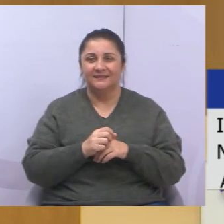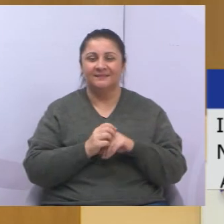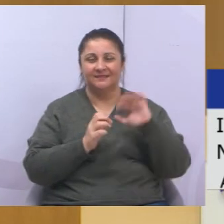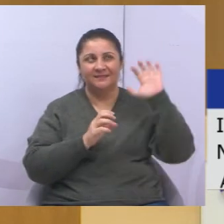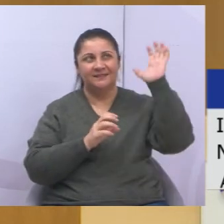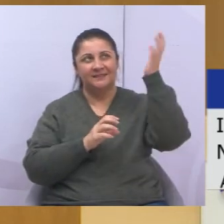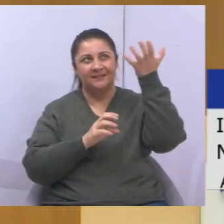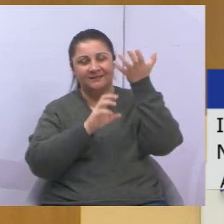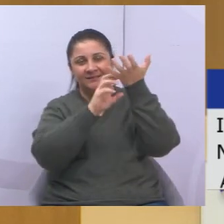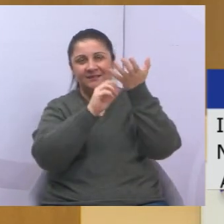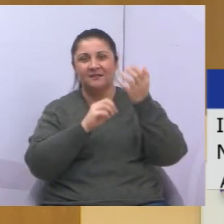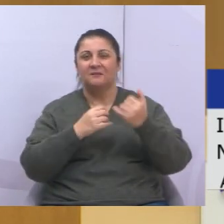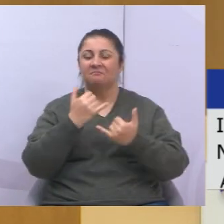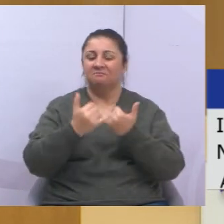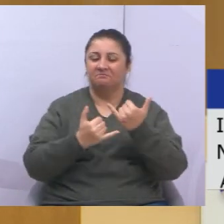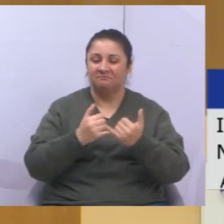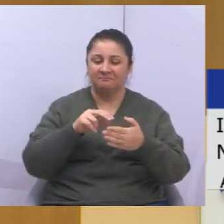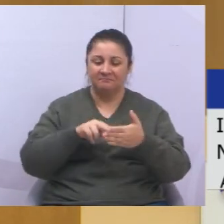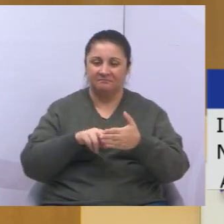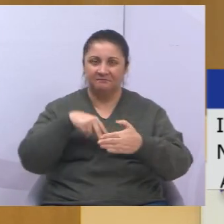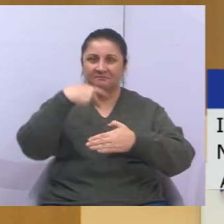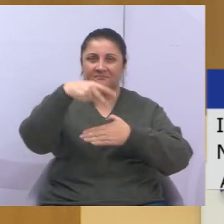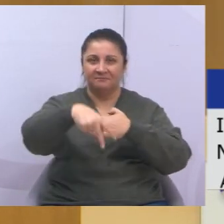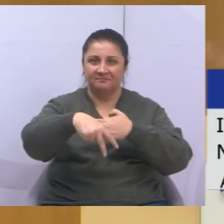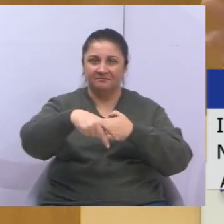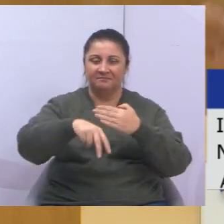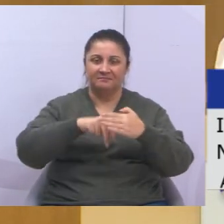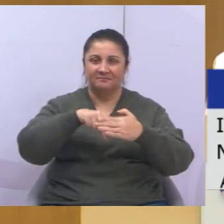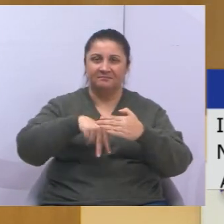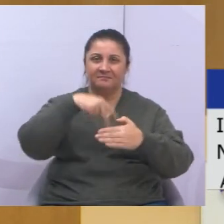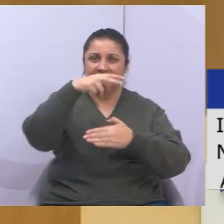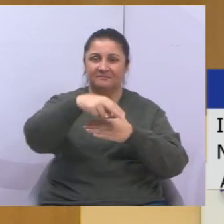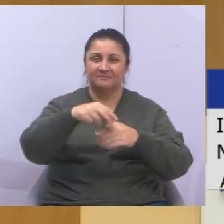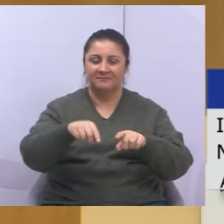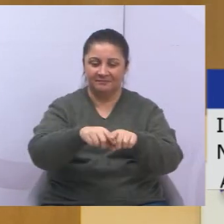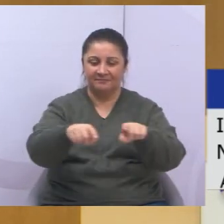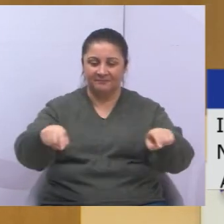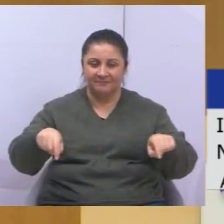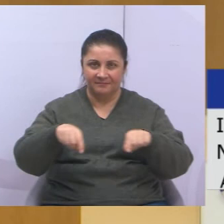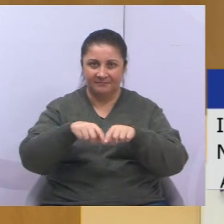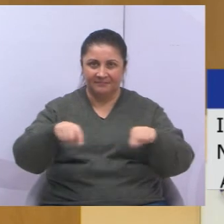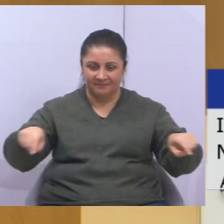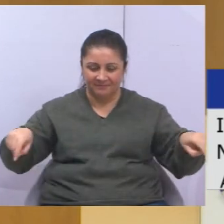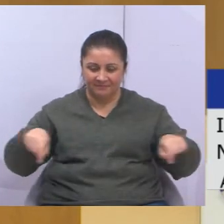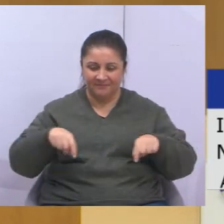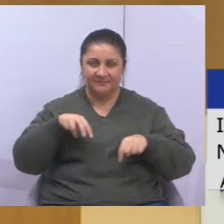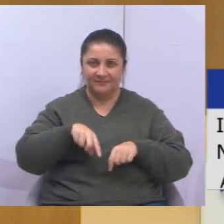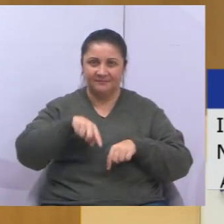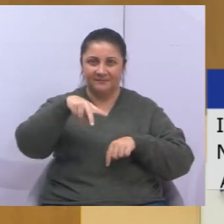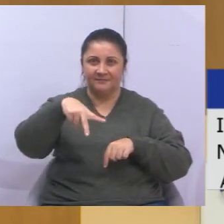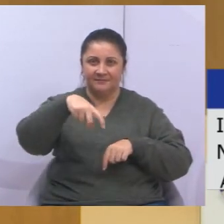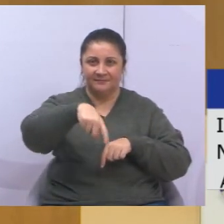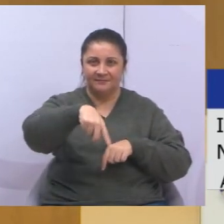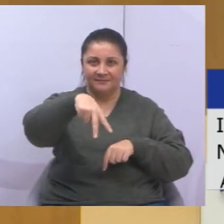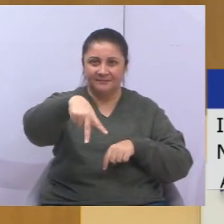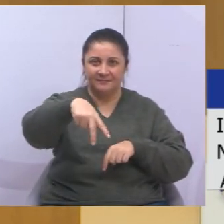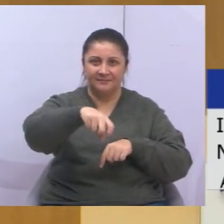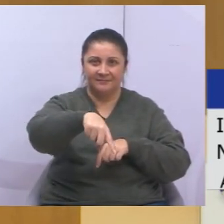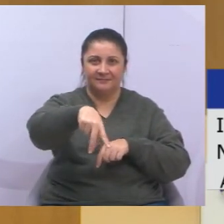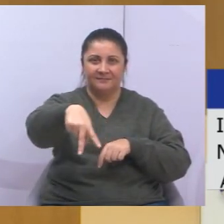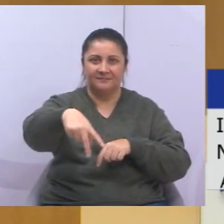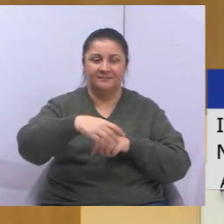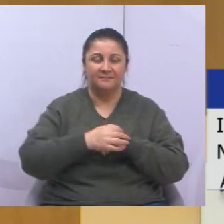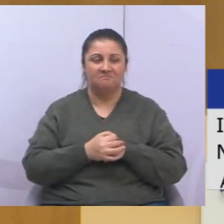de pula-sela, de repente até amarelinho eu brinquei também. Então, quer dizer, eu